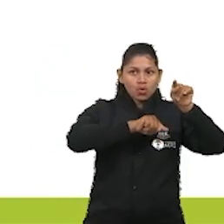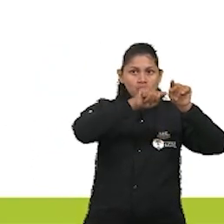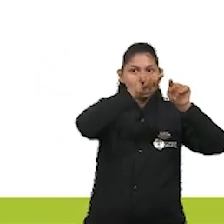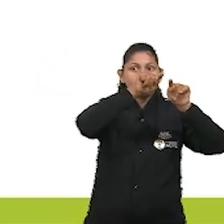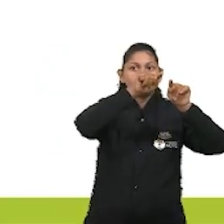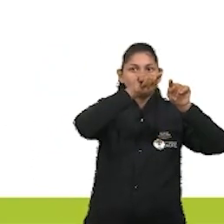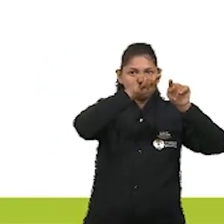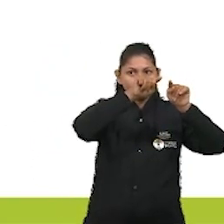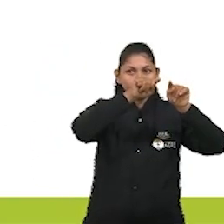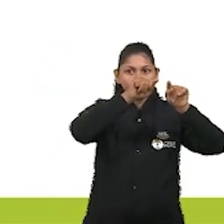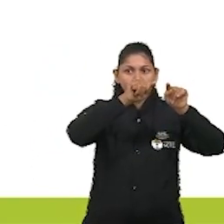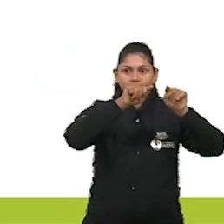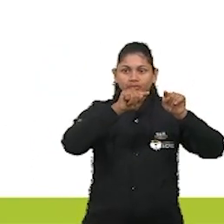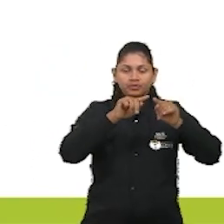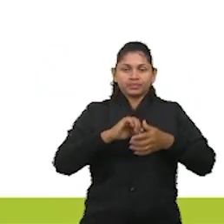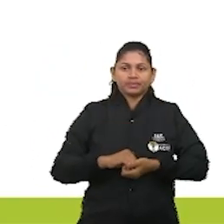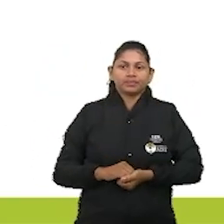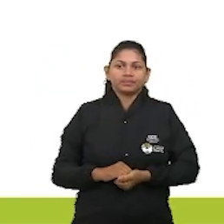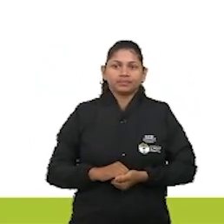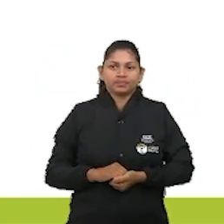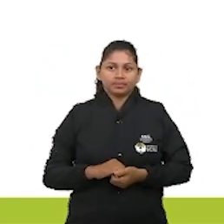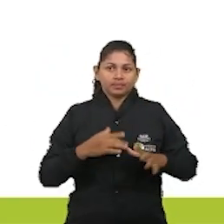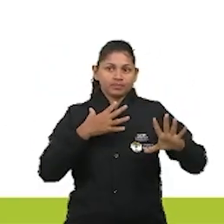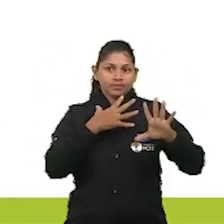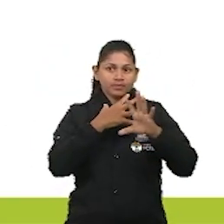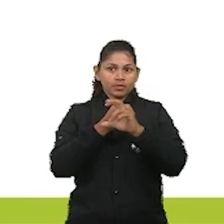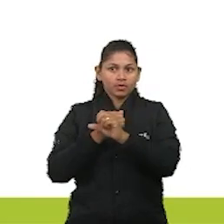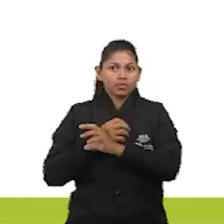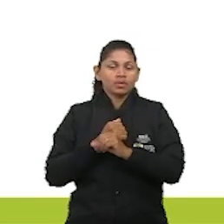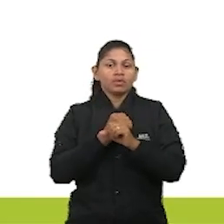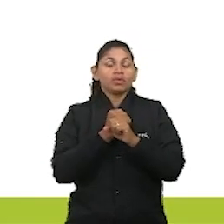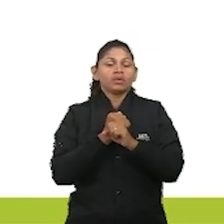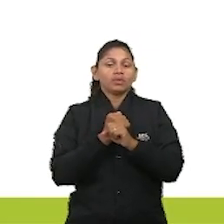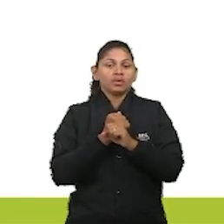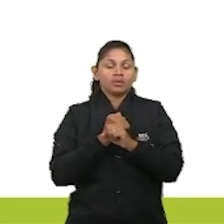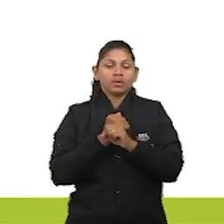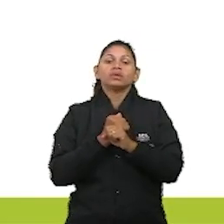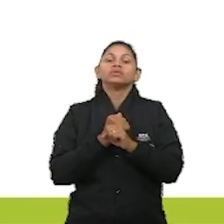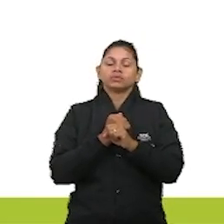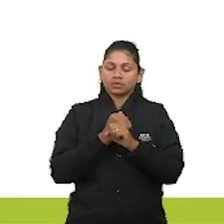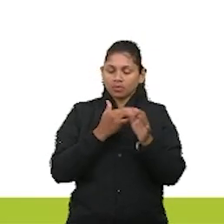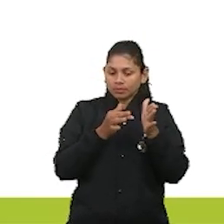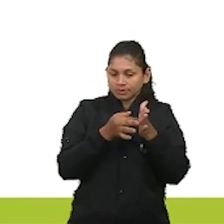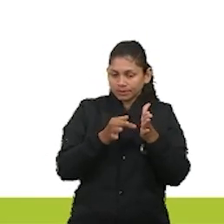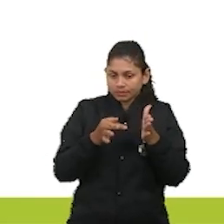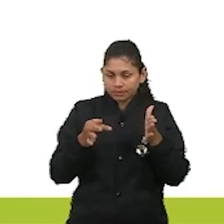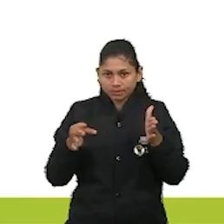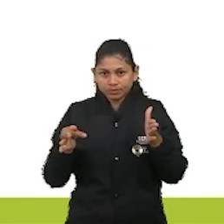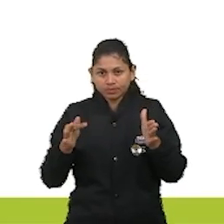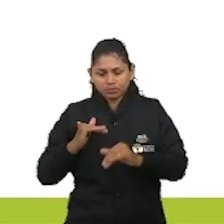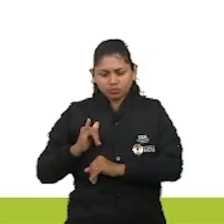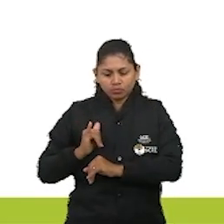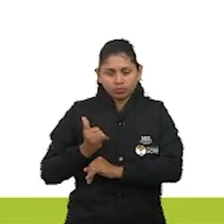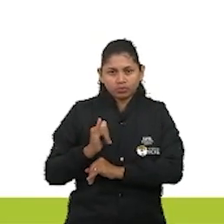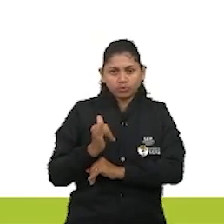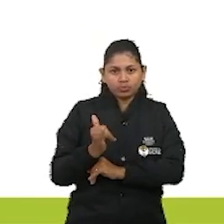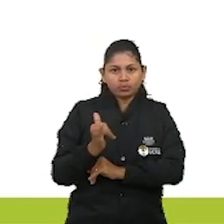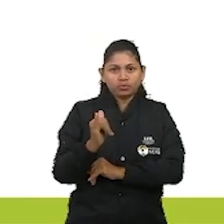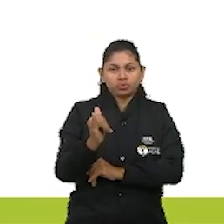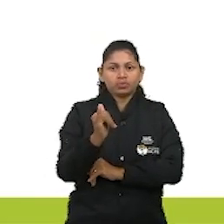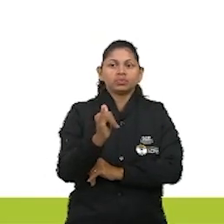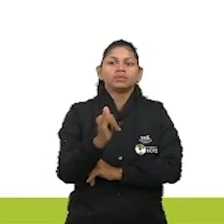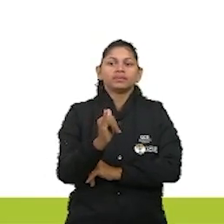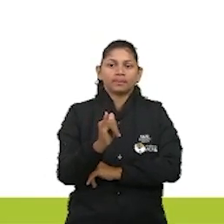E aí o enunciado fala assim, a soma algébrica das tensões. E aí quando eu